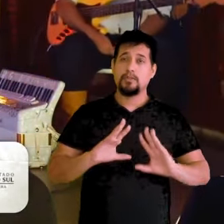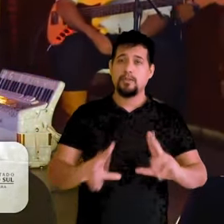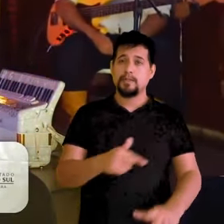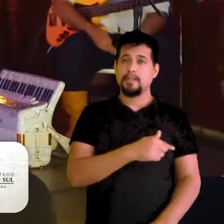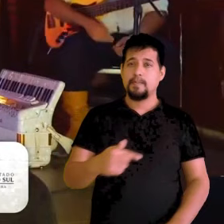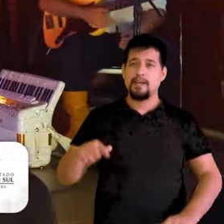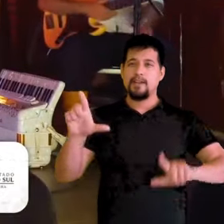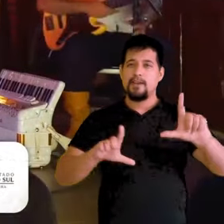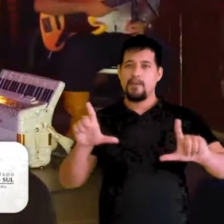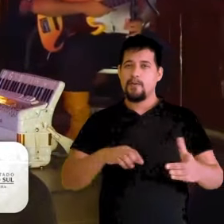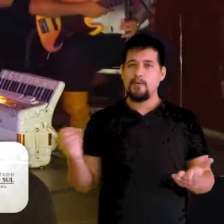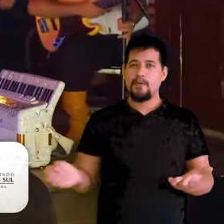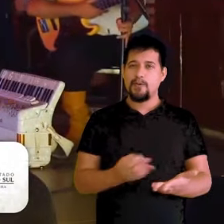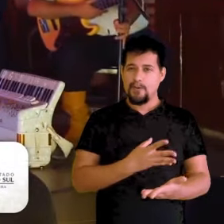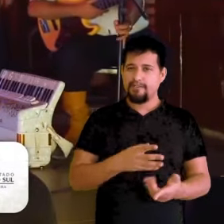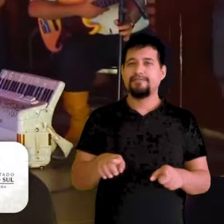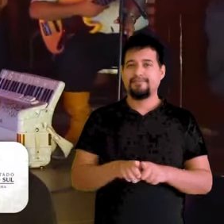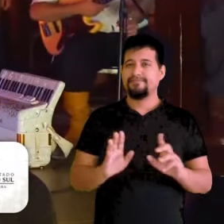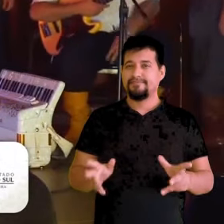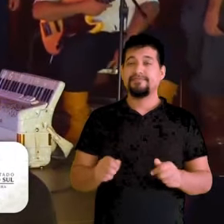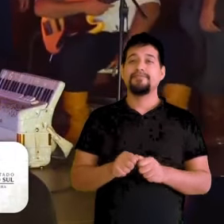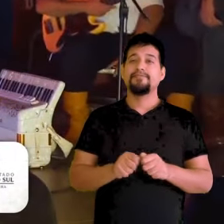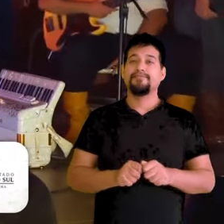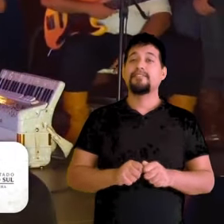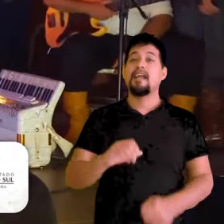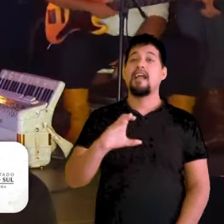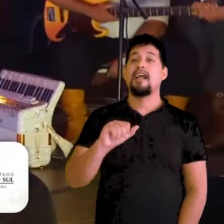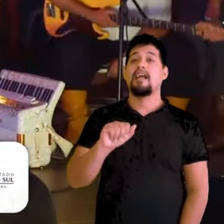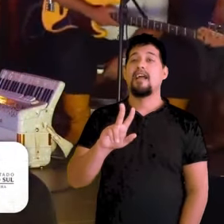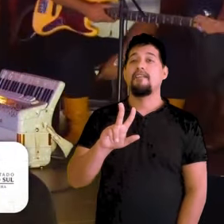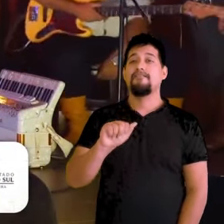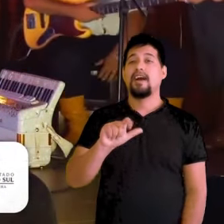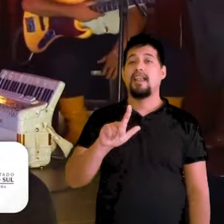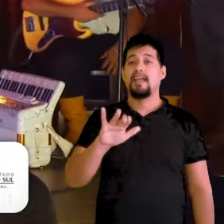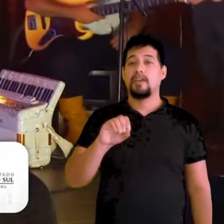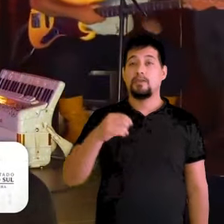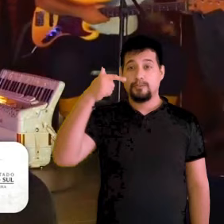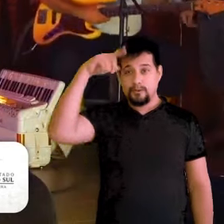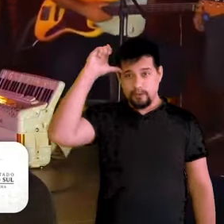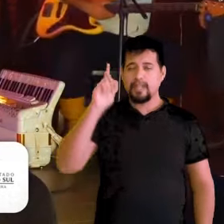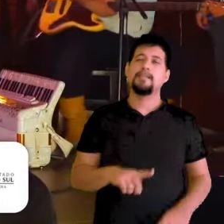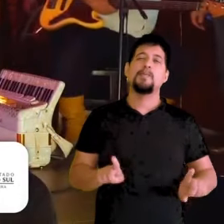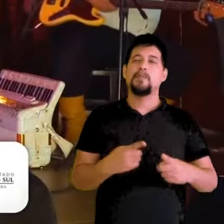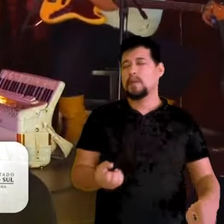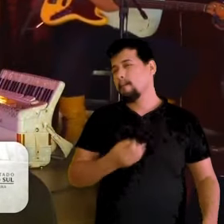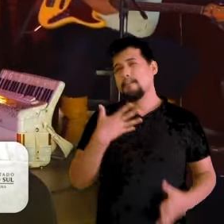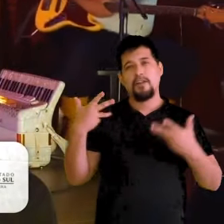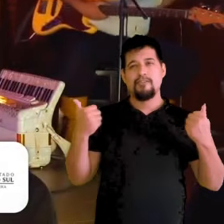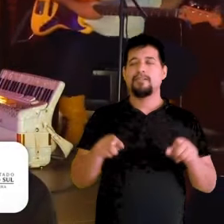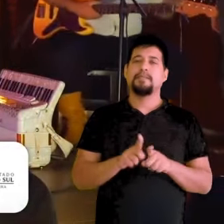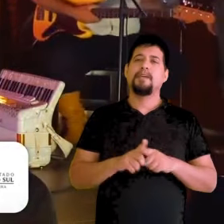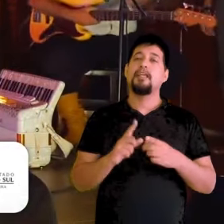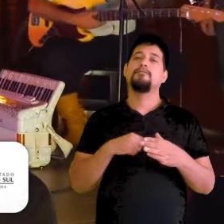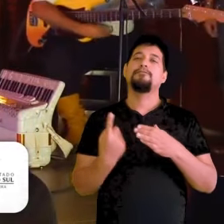sendo lançado aí toda semana um clipe novo. Recentemente agora foi Cavaleiros de Ontem. Esse Tchamamé maravilhoso,